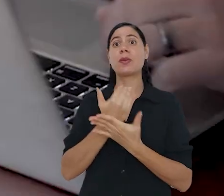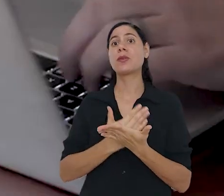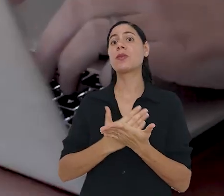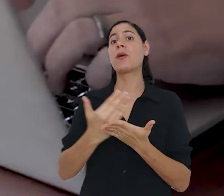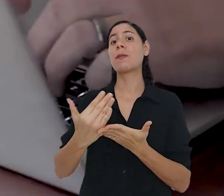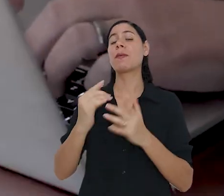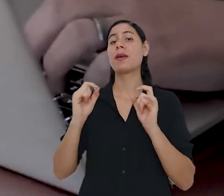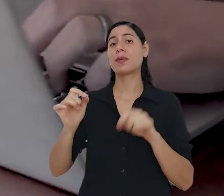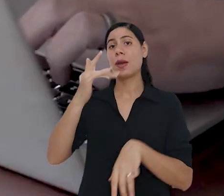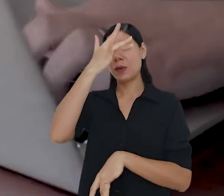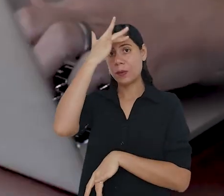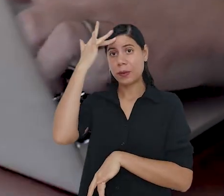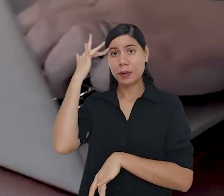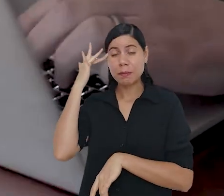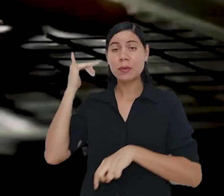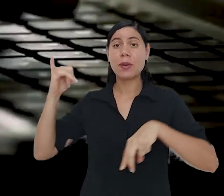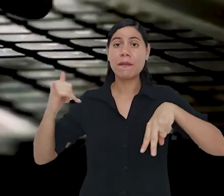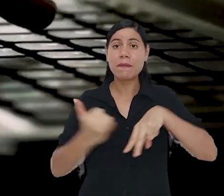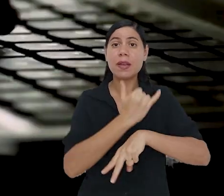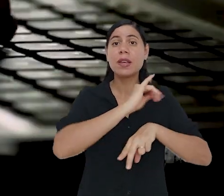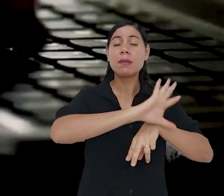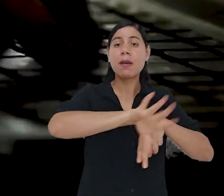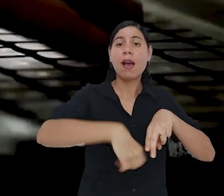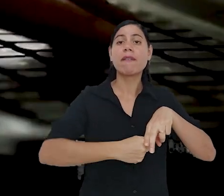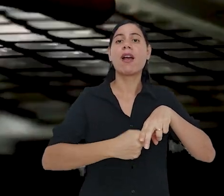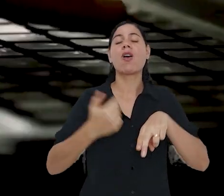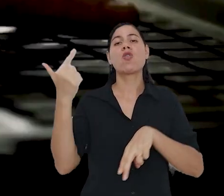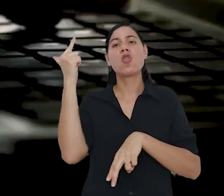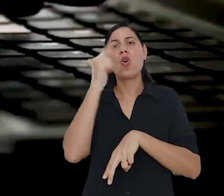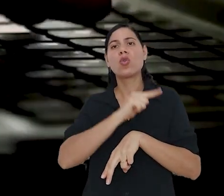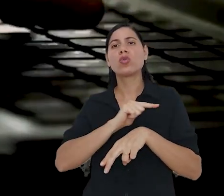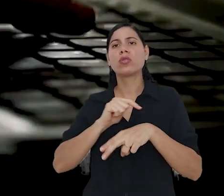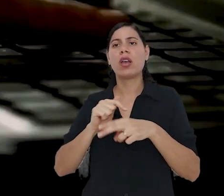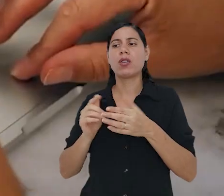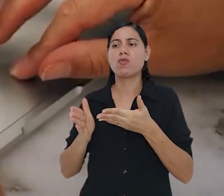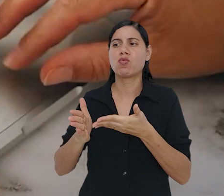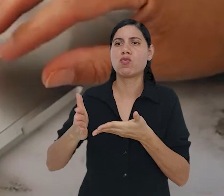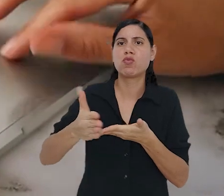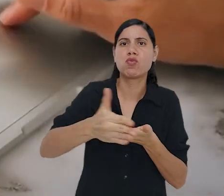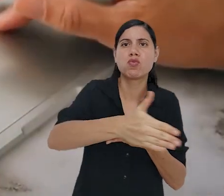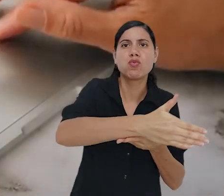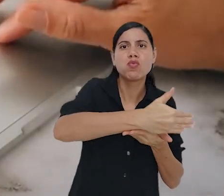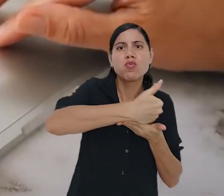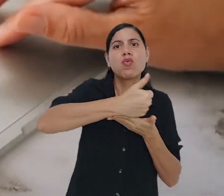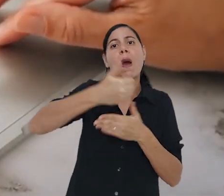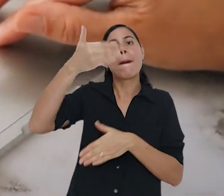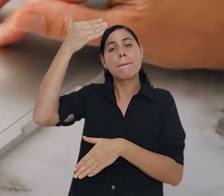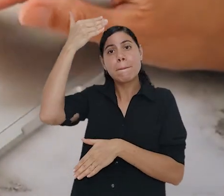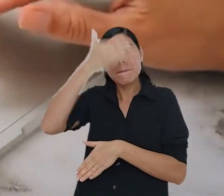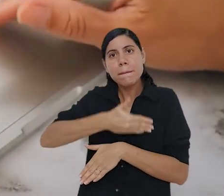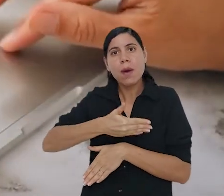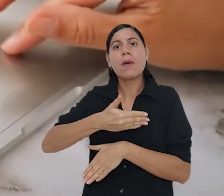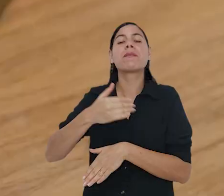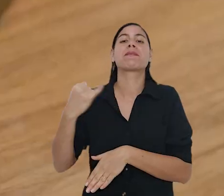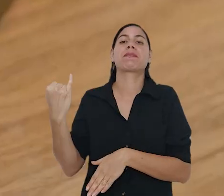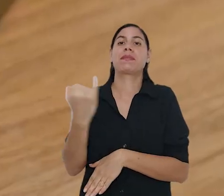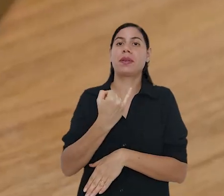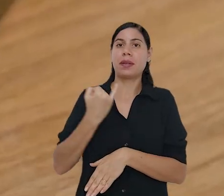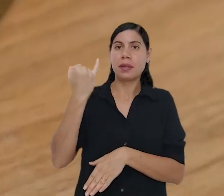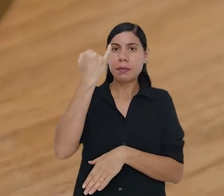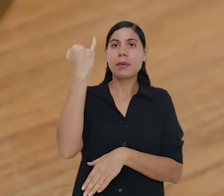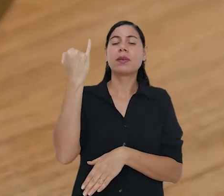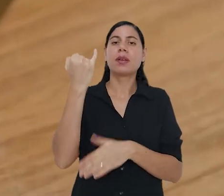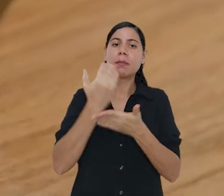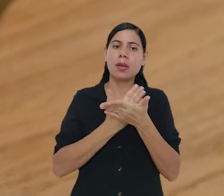o usuário, vítima de fraude, consegue reunir elementos que possam constituir provas importantes para